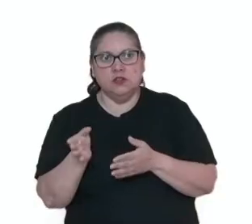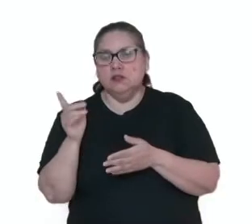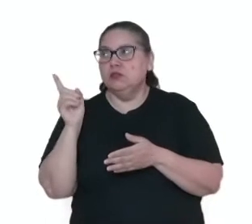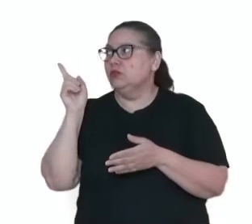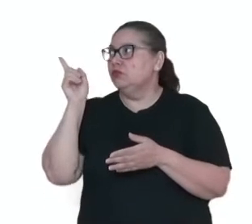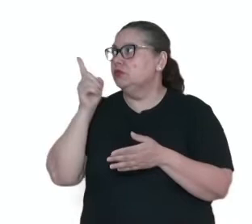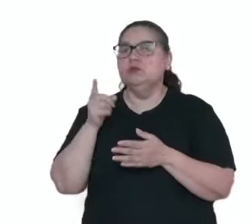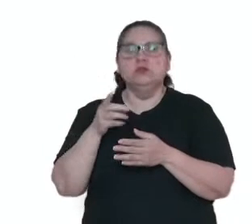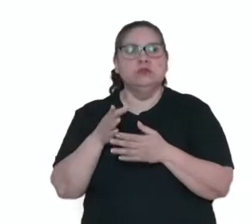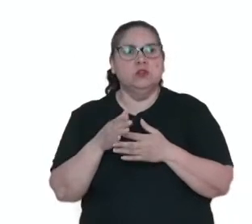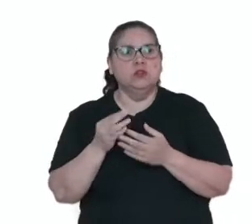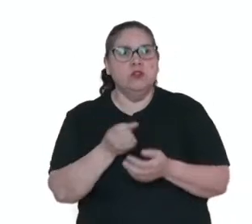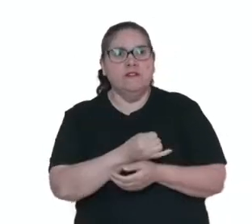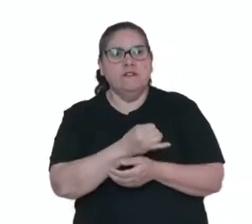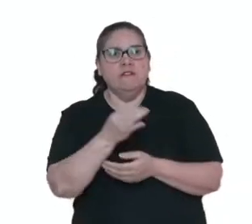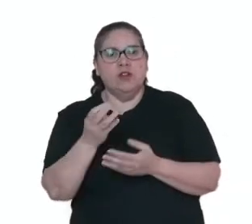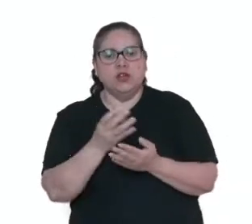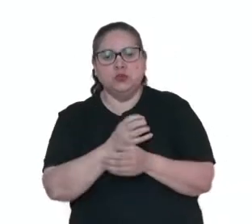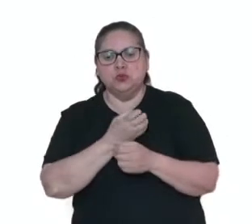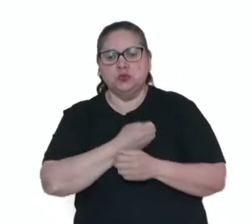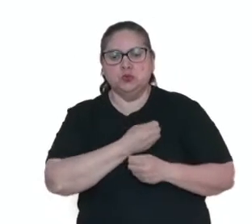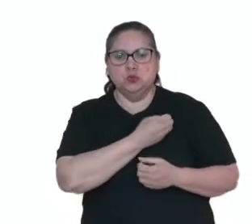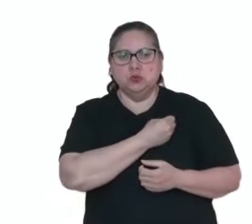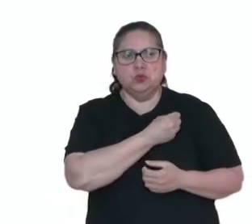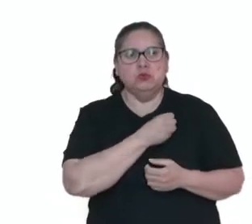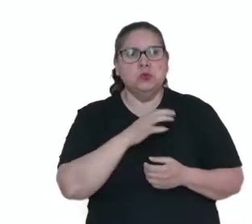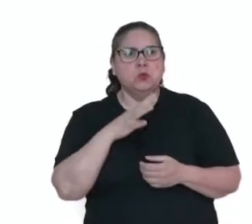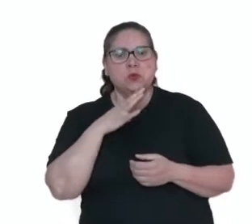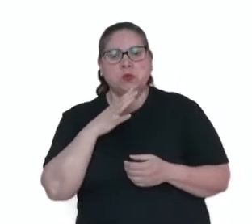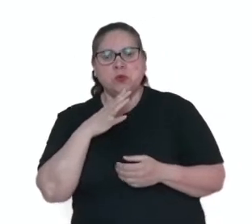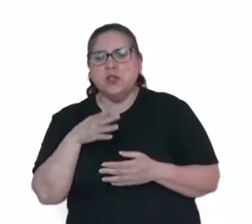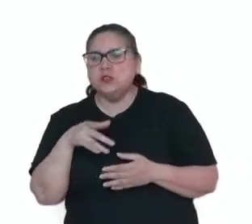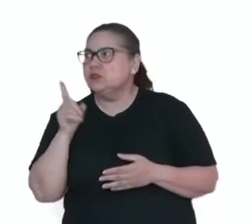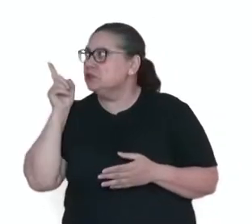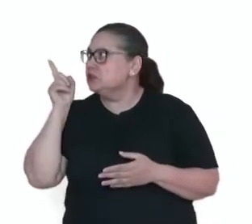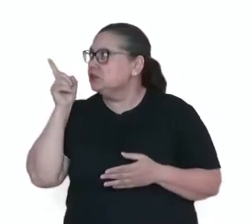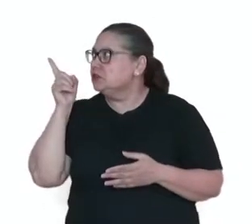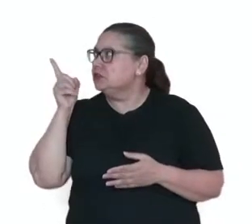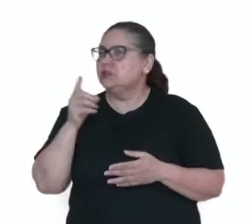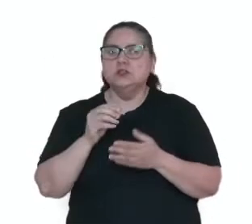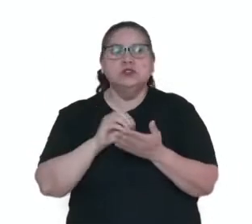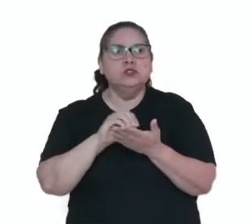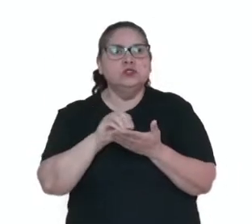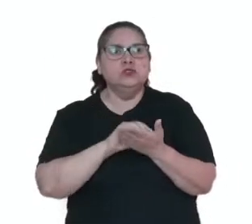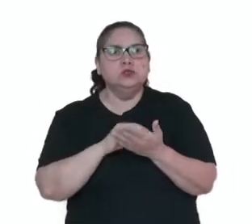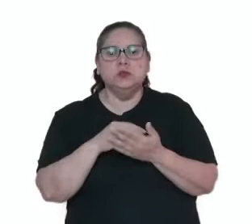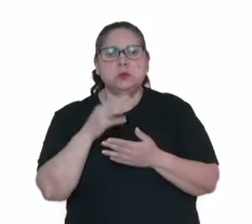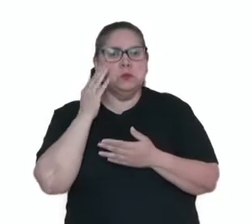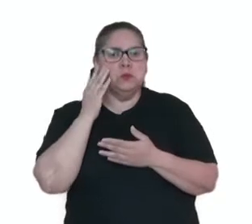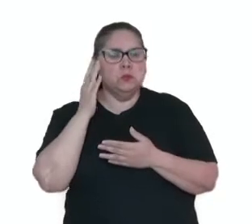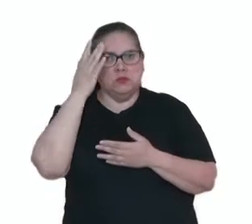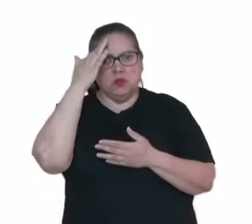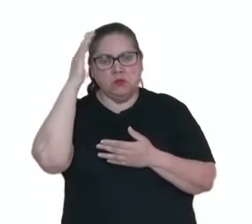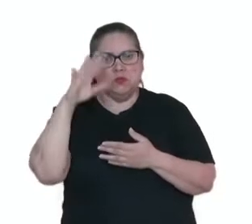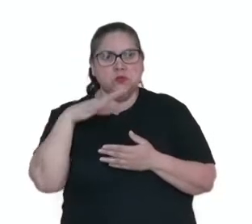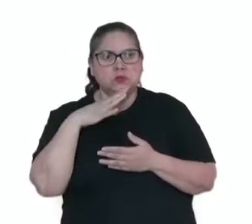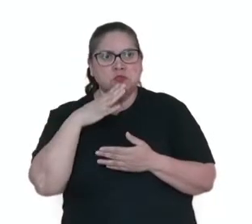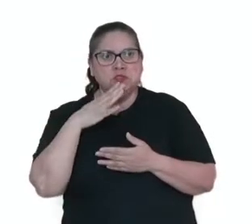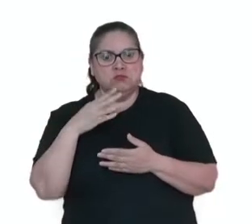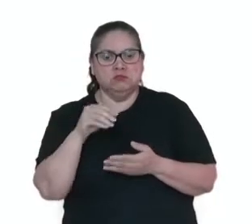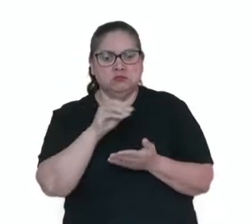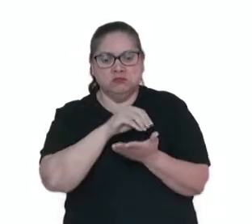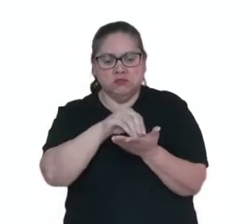aqui com vários números, será que você conhece esse jogo? Esse jogo ele não é tão conhecido como nesse formato